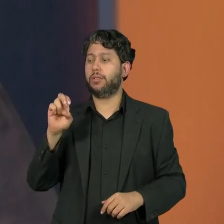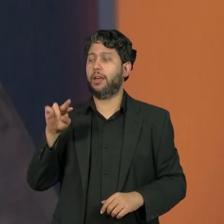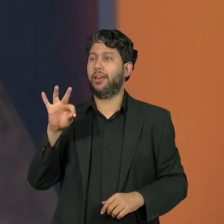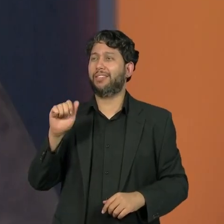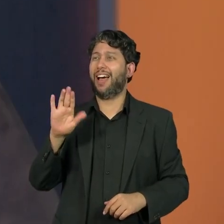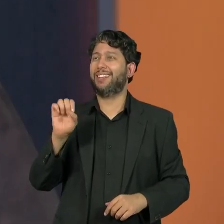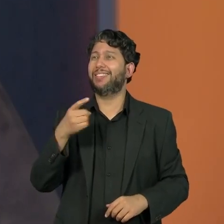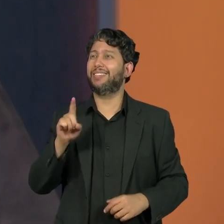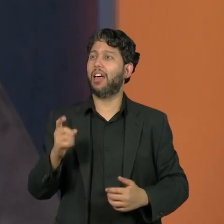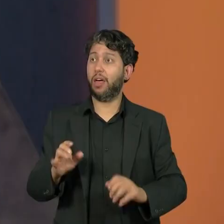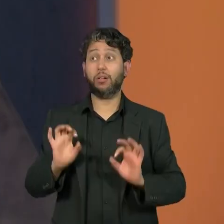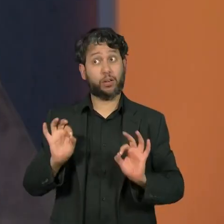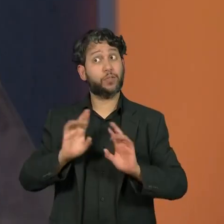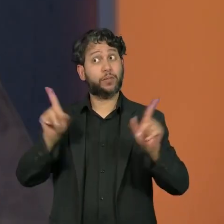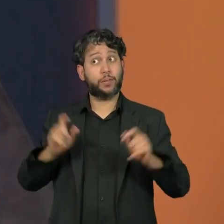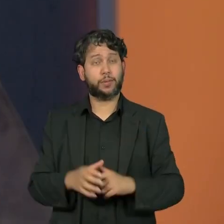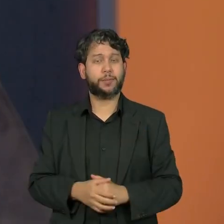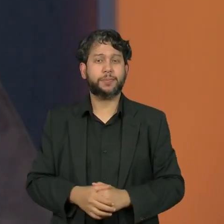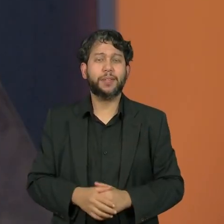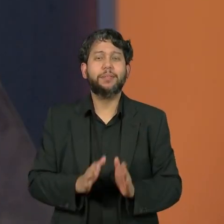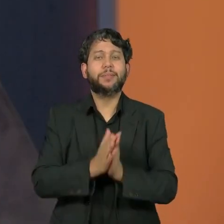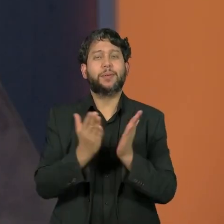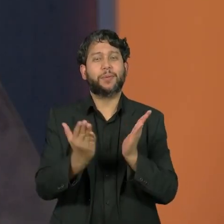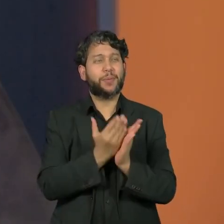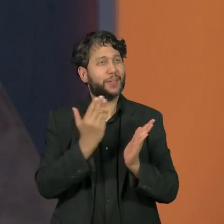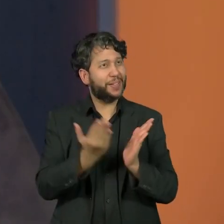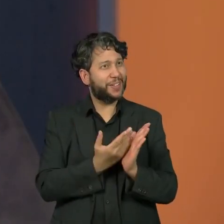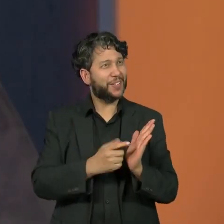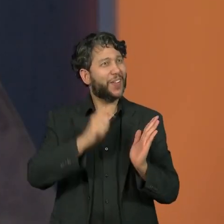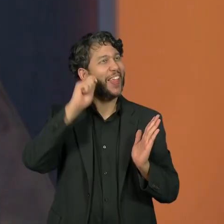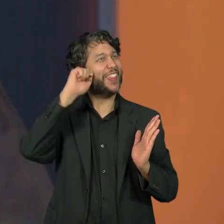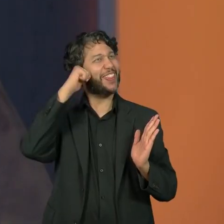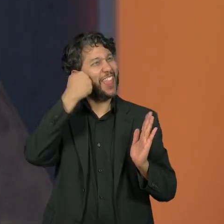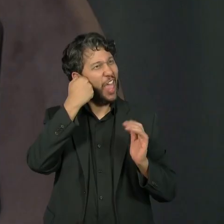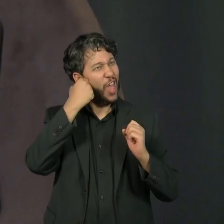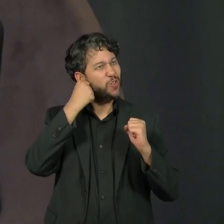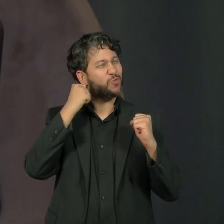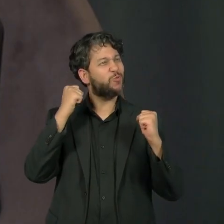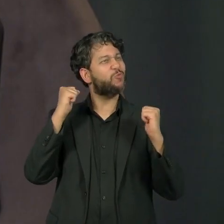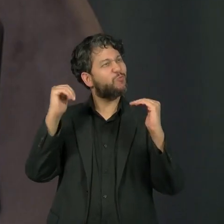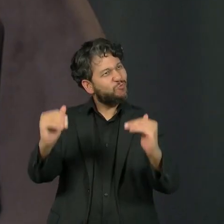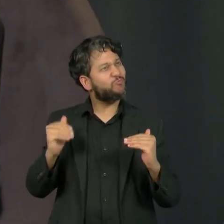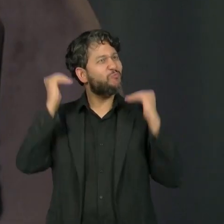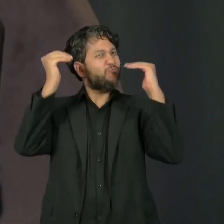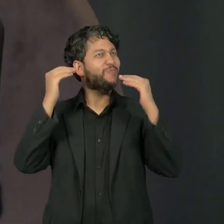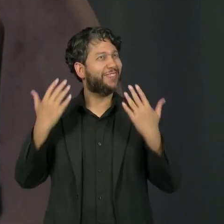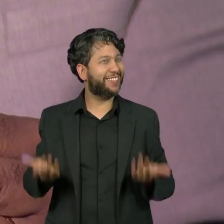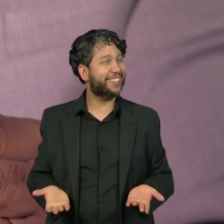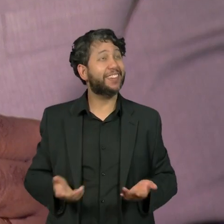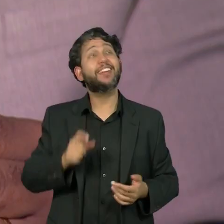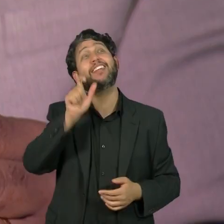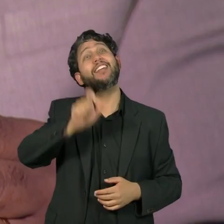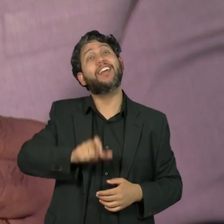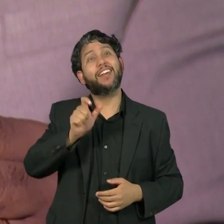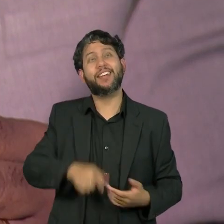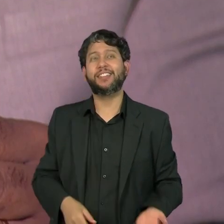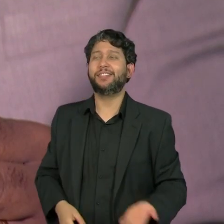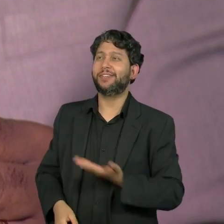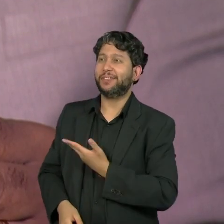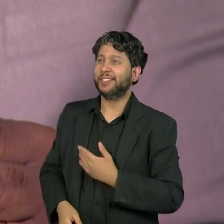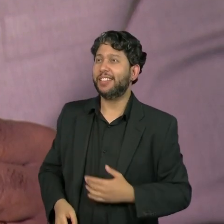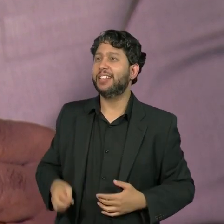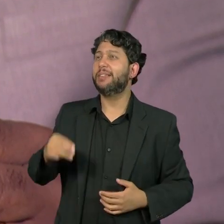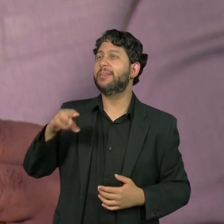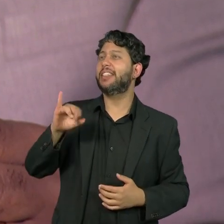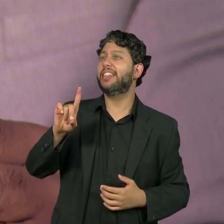eu estou aqui com o livro Negros Gigantes, do Alê Garcia. Quem são os negros gigantes, Alê Garcia? Emicida,